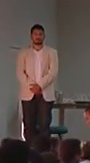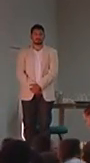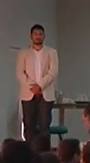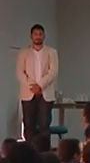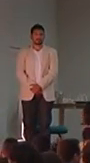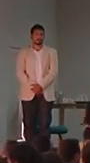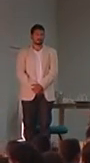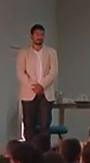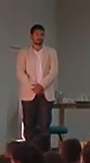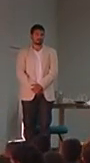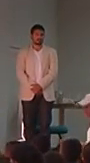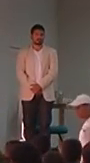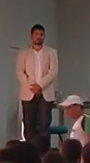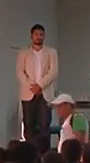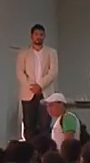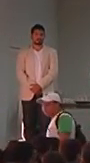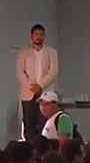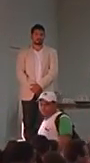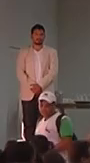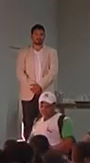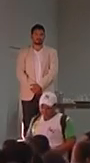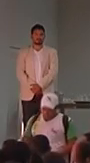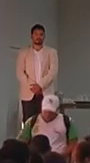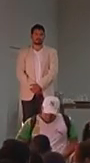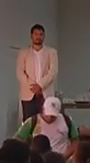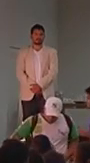solicitamos silêncio.